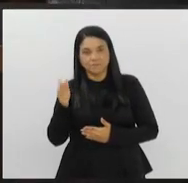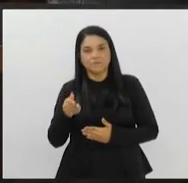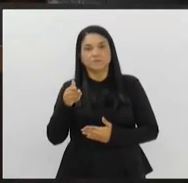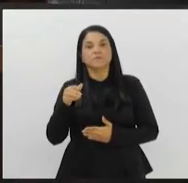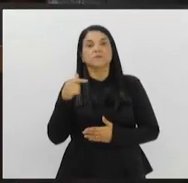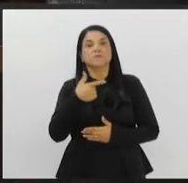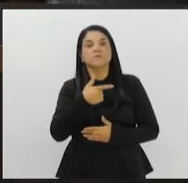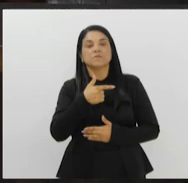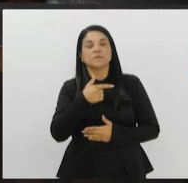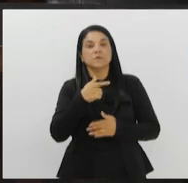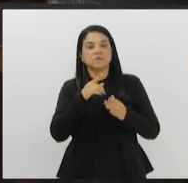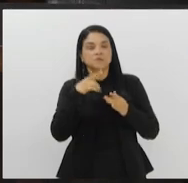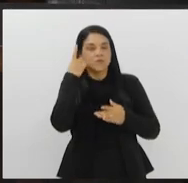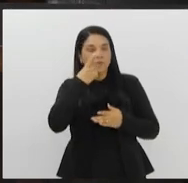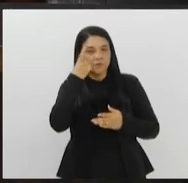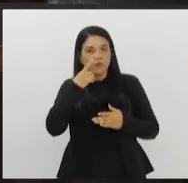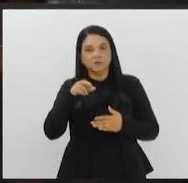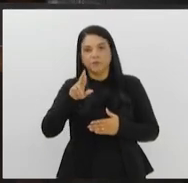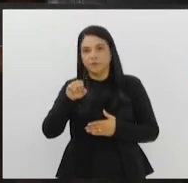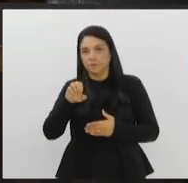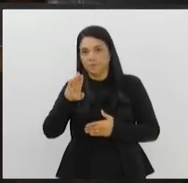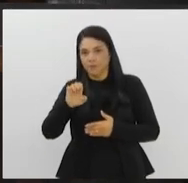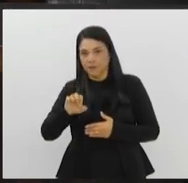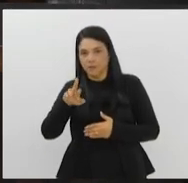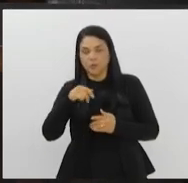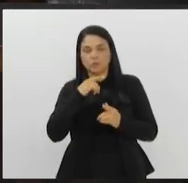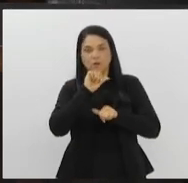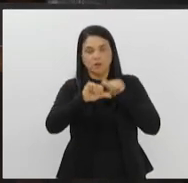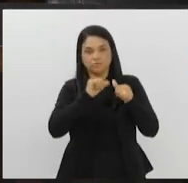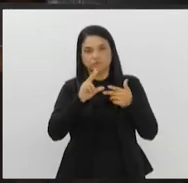Ribeiro, que altera o artigo 6º da lei número